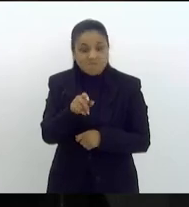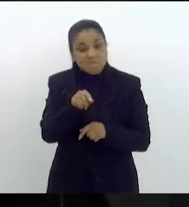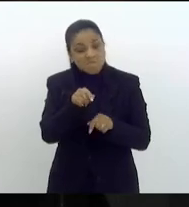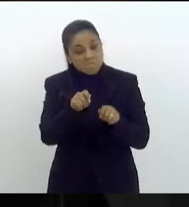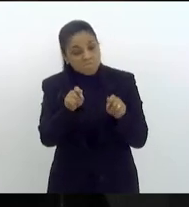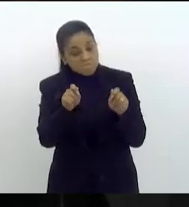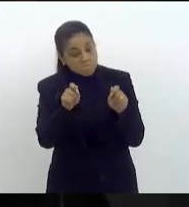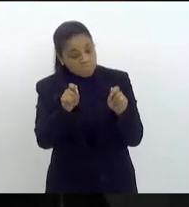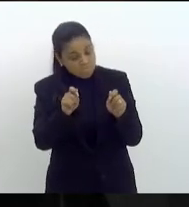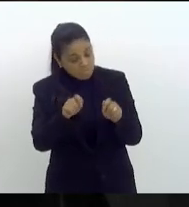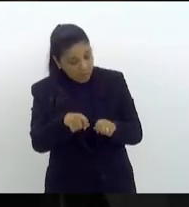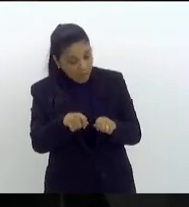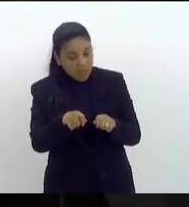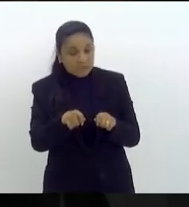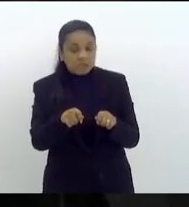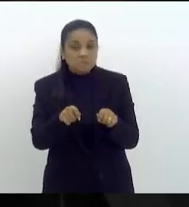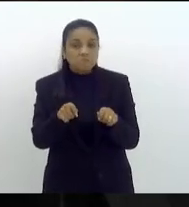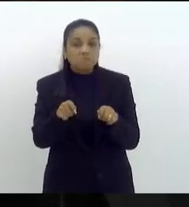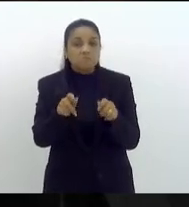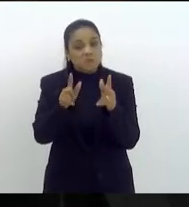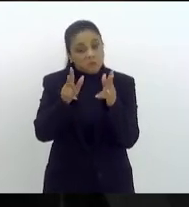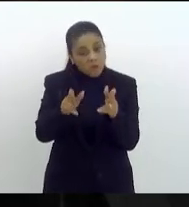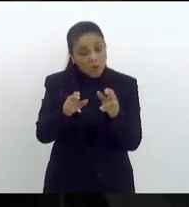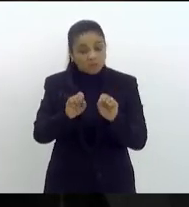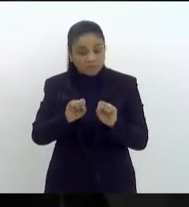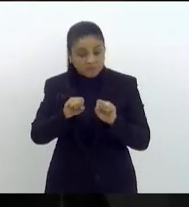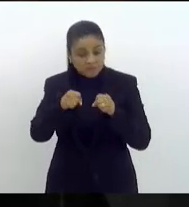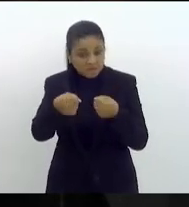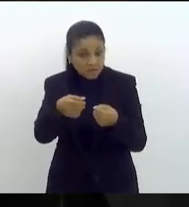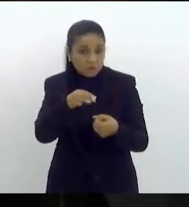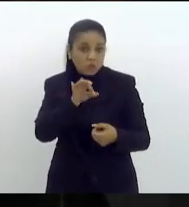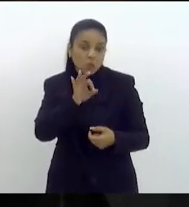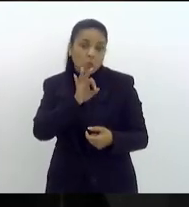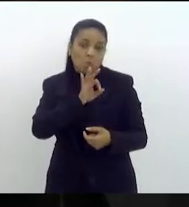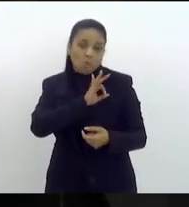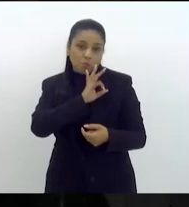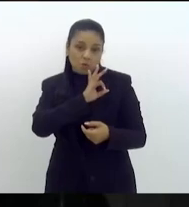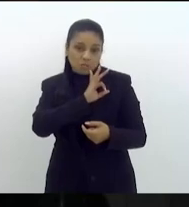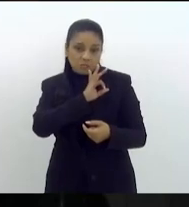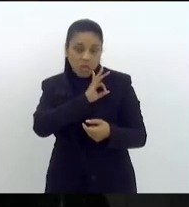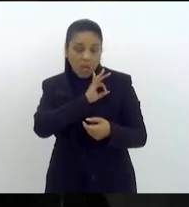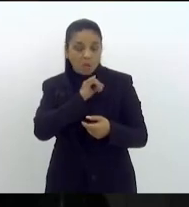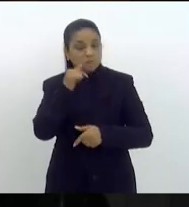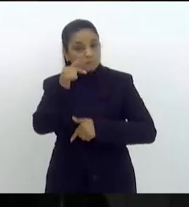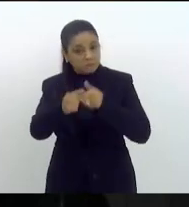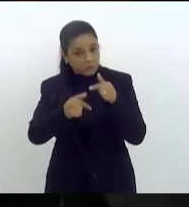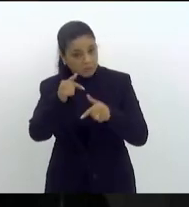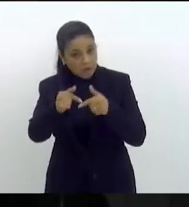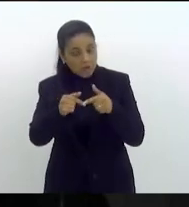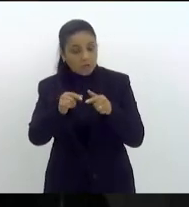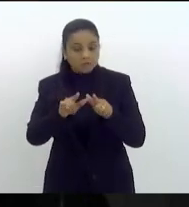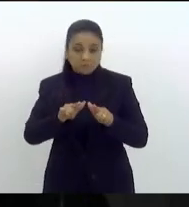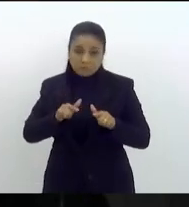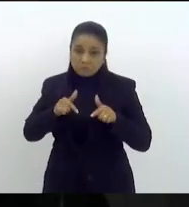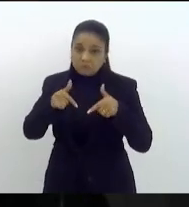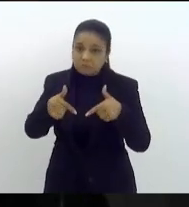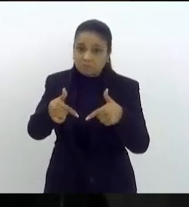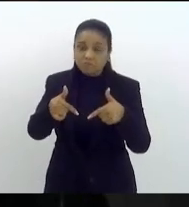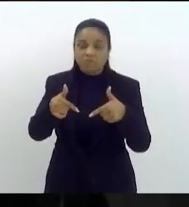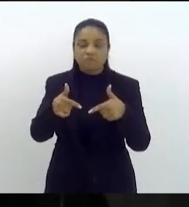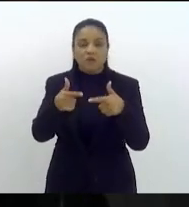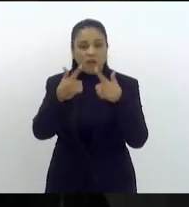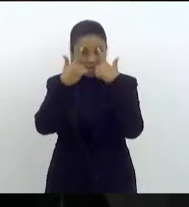defende que o policial no Exercício legal da sua função reagindo muitas vezes a injustas agressões